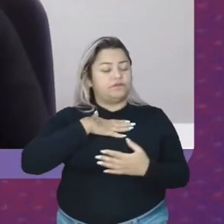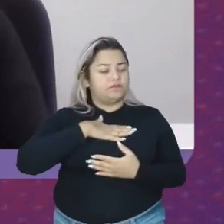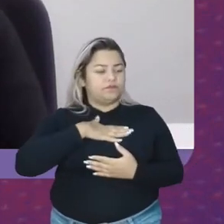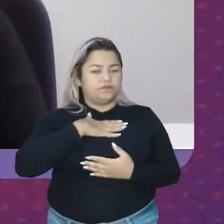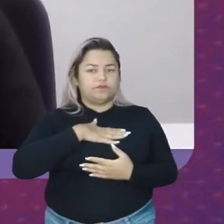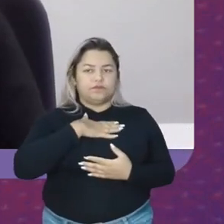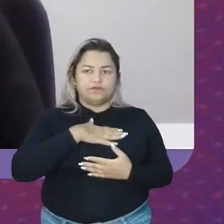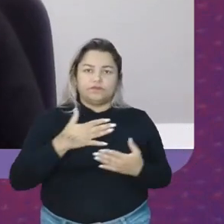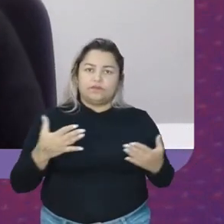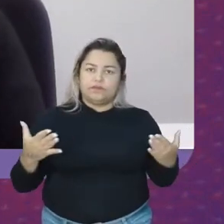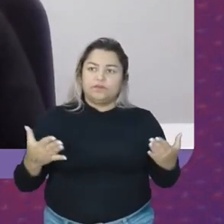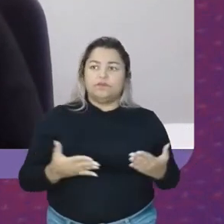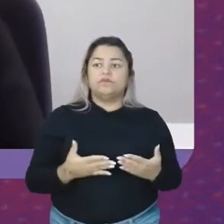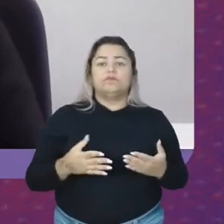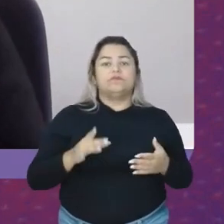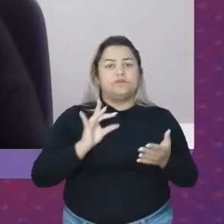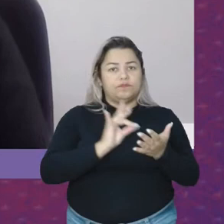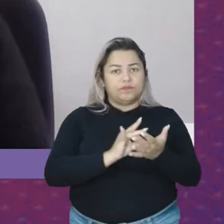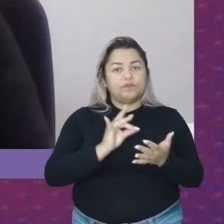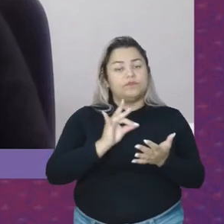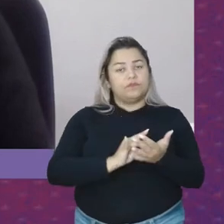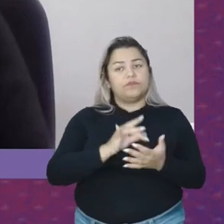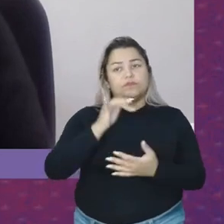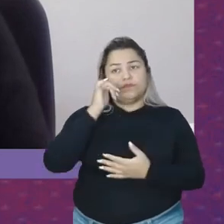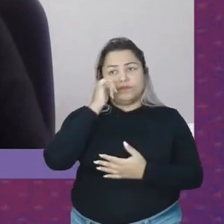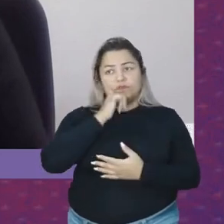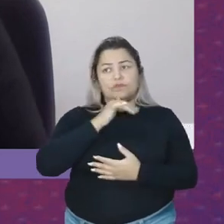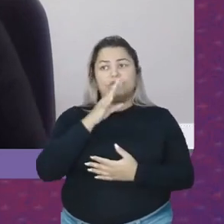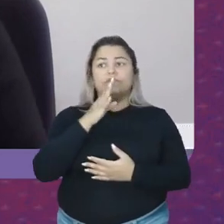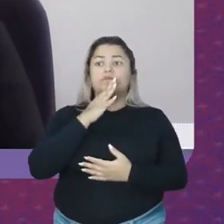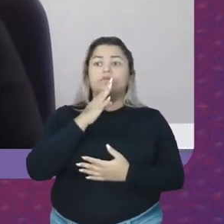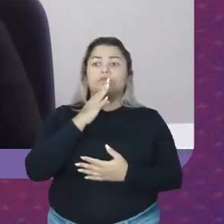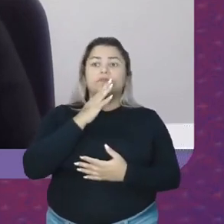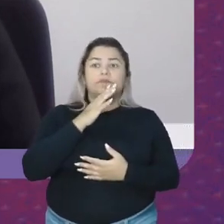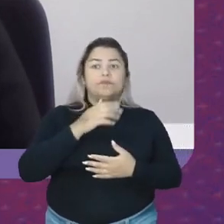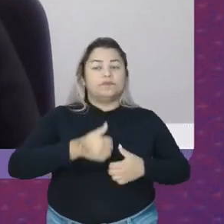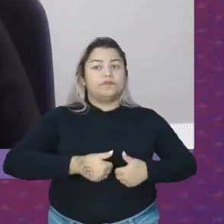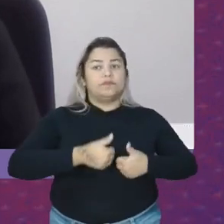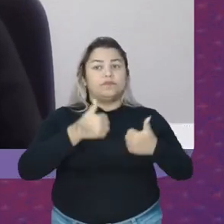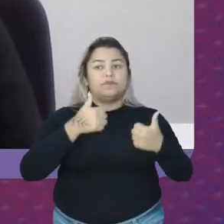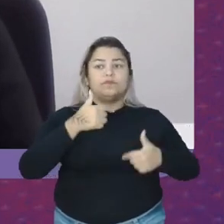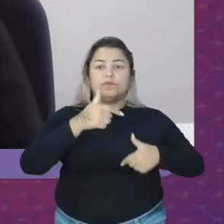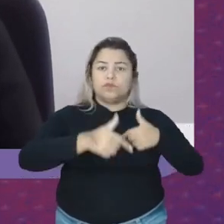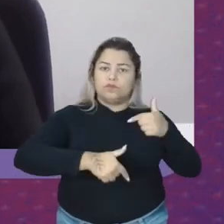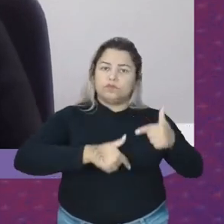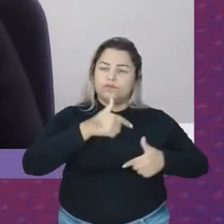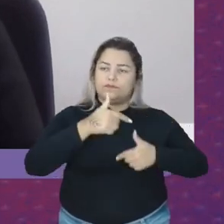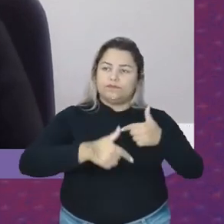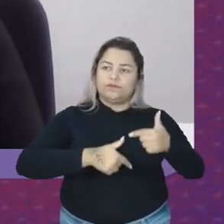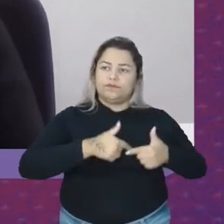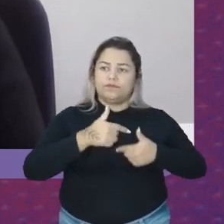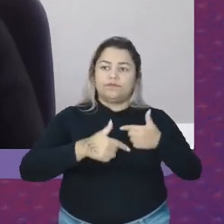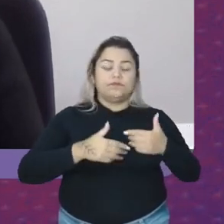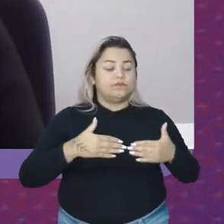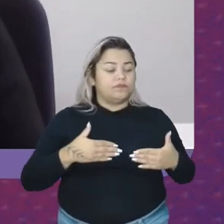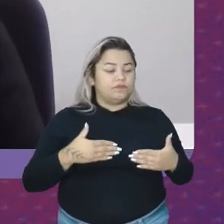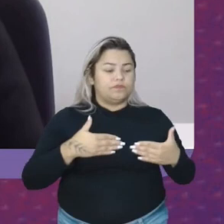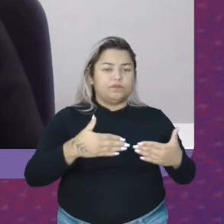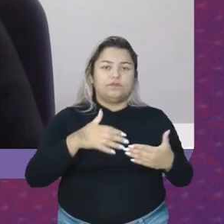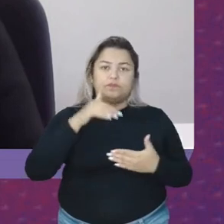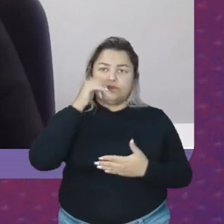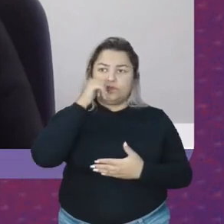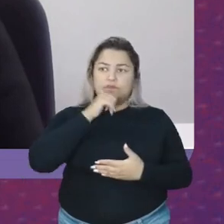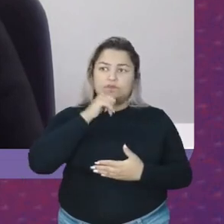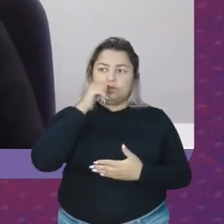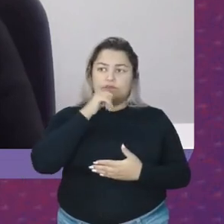gratificante esse momento e com certeza as mulheres estão conhecendo melhor o trabalho intenso que o Ministério das Mulheres